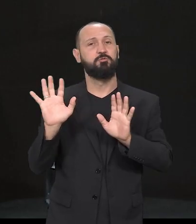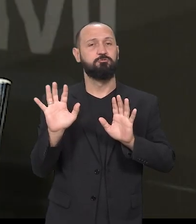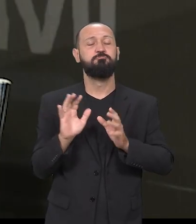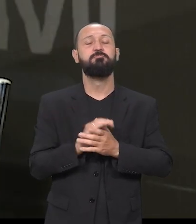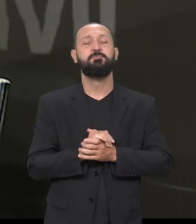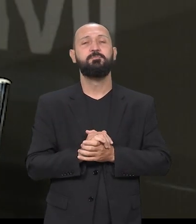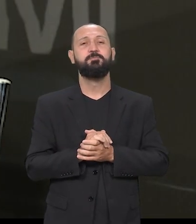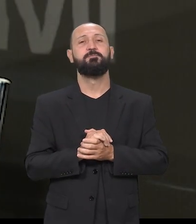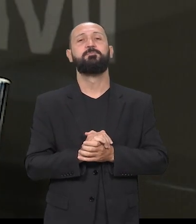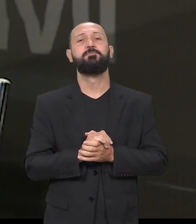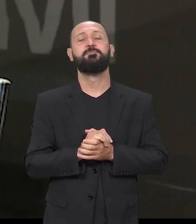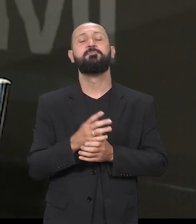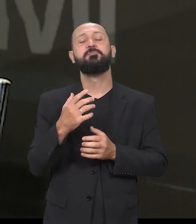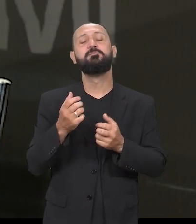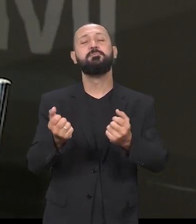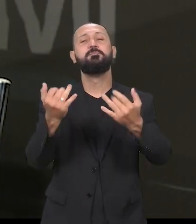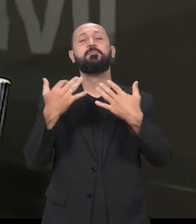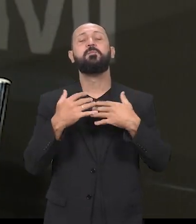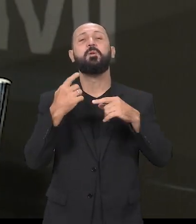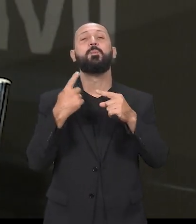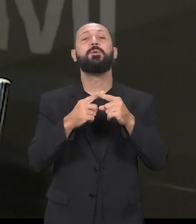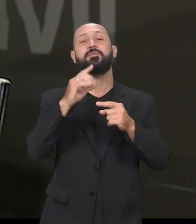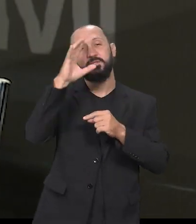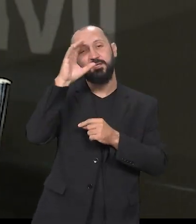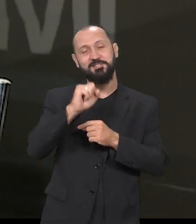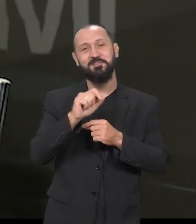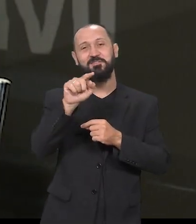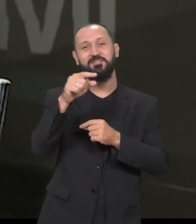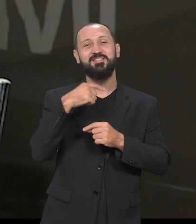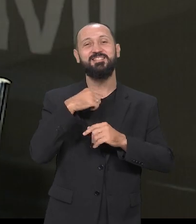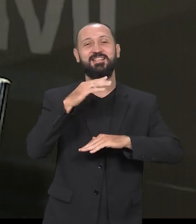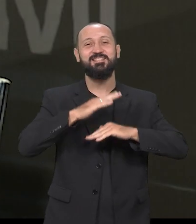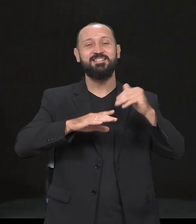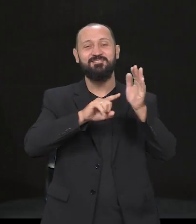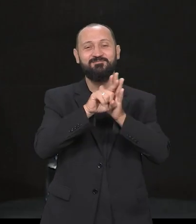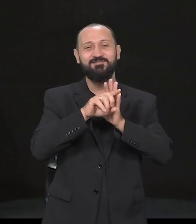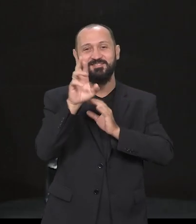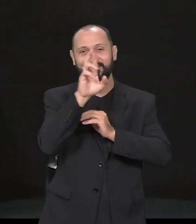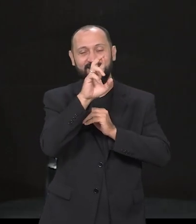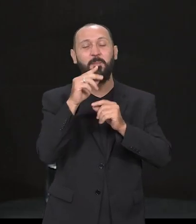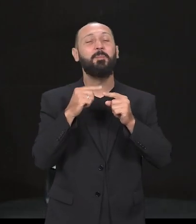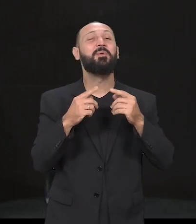Dourados. Tá, e agora me conta por que você resolveu ser perita?